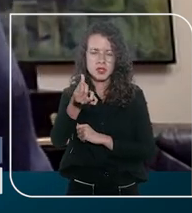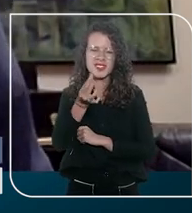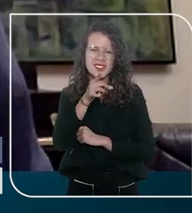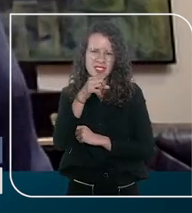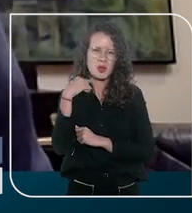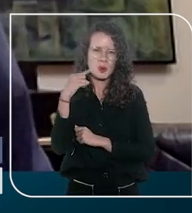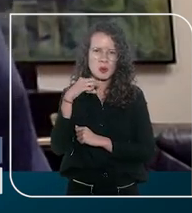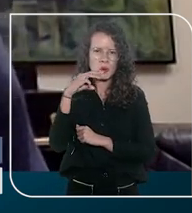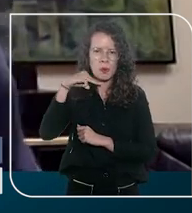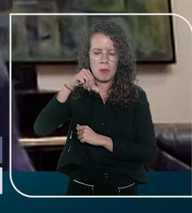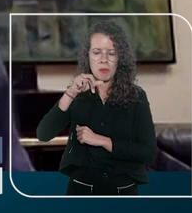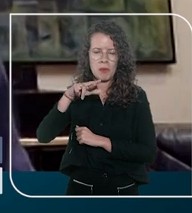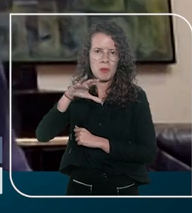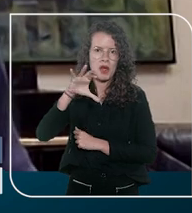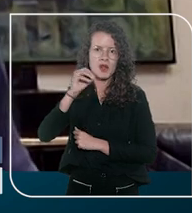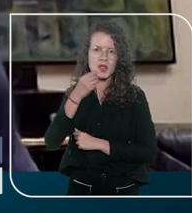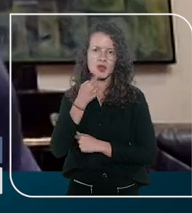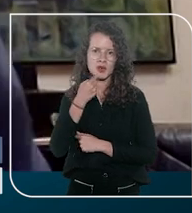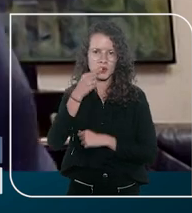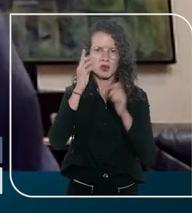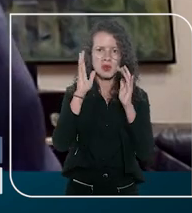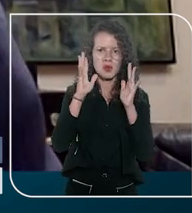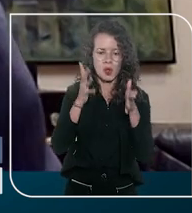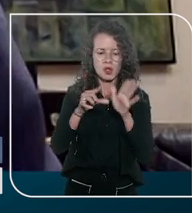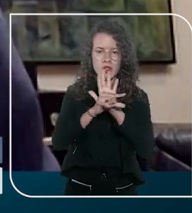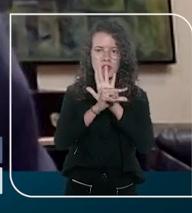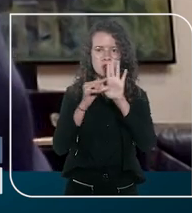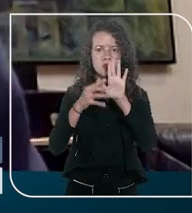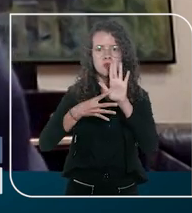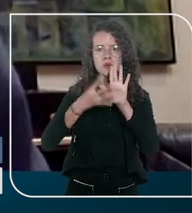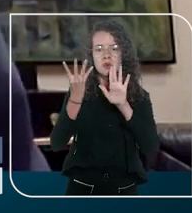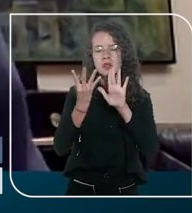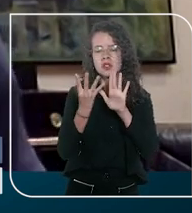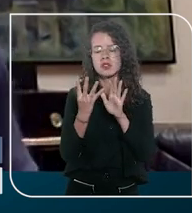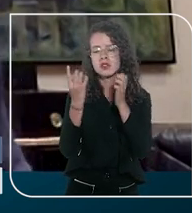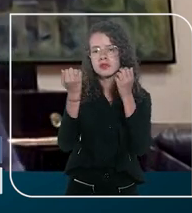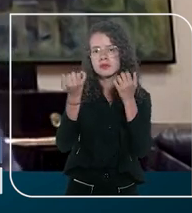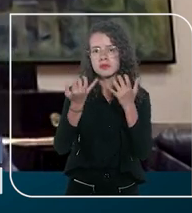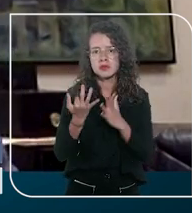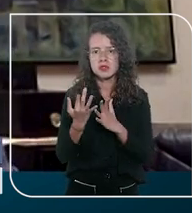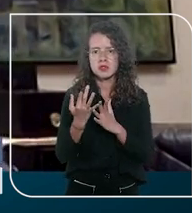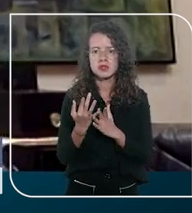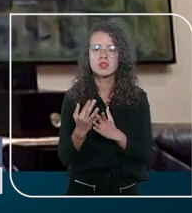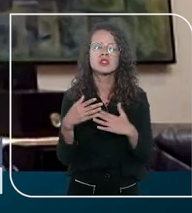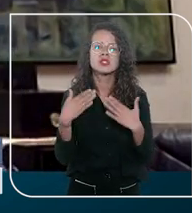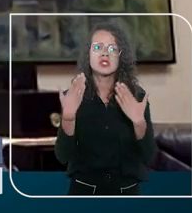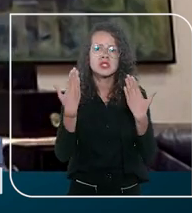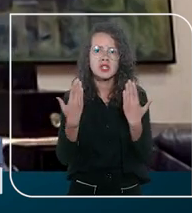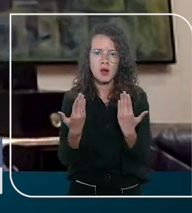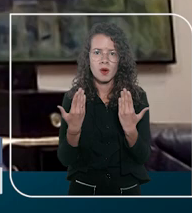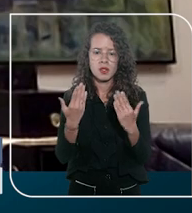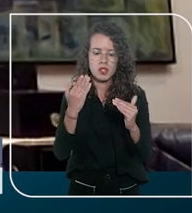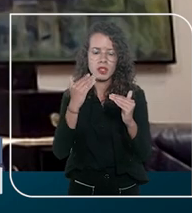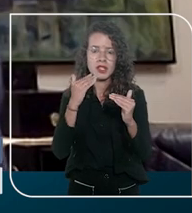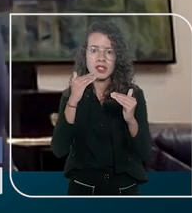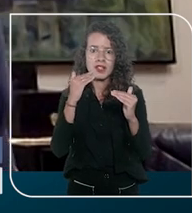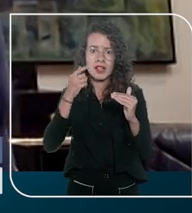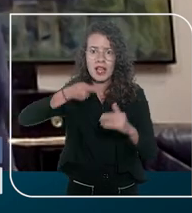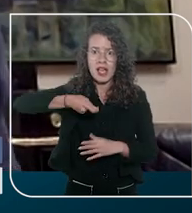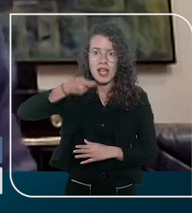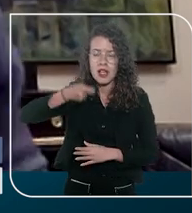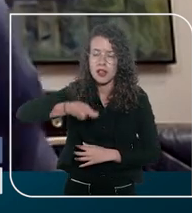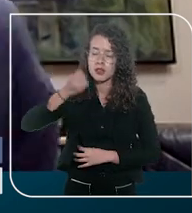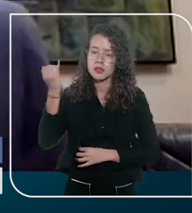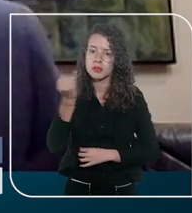Cunha, mais precisamente aqui no caso, parágrafo 4º, que ele diz o seguinte, configura pressuposto indispensável